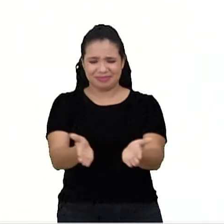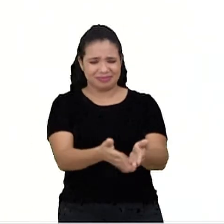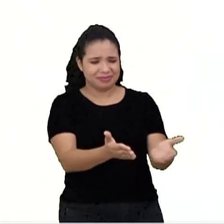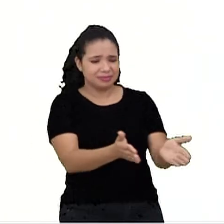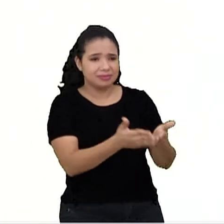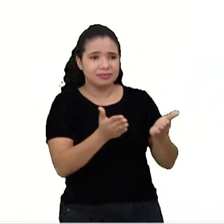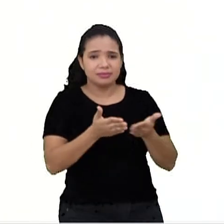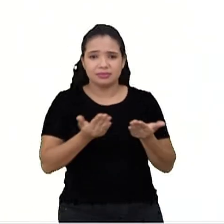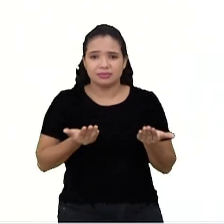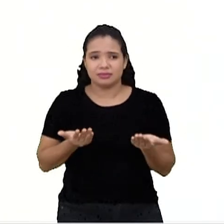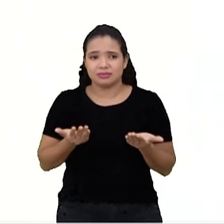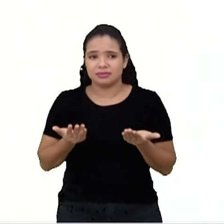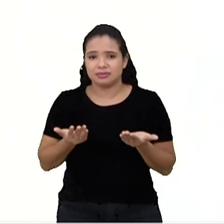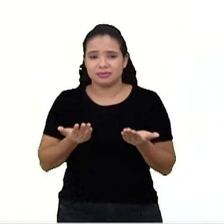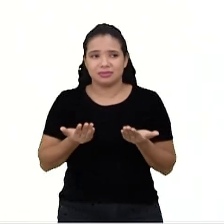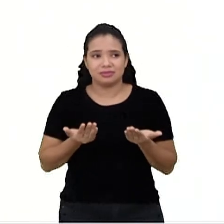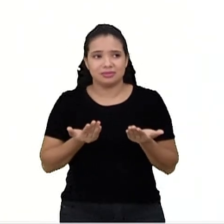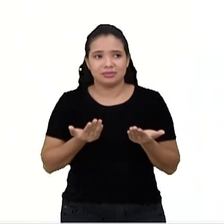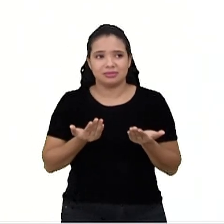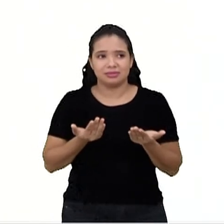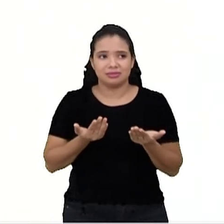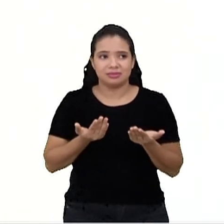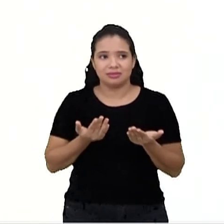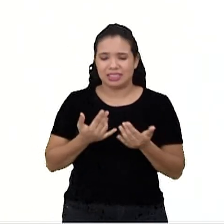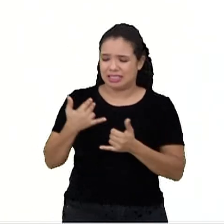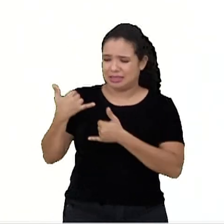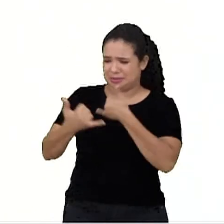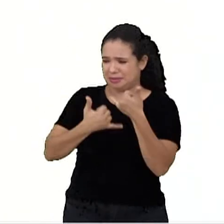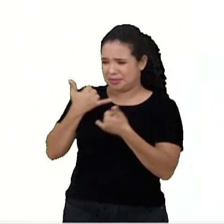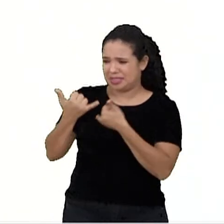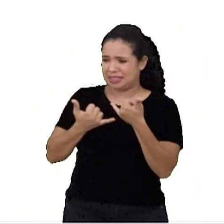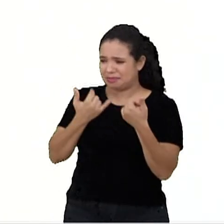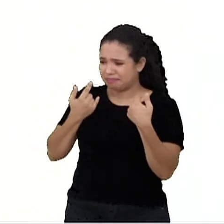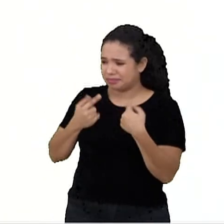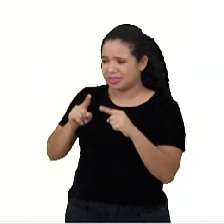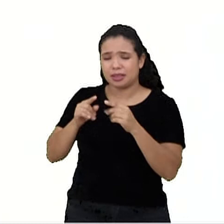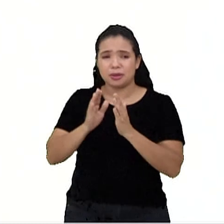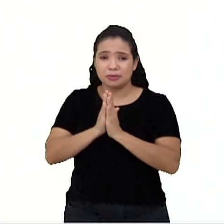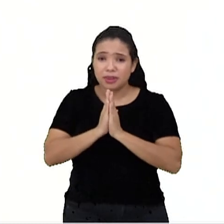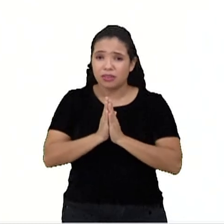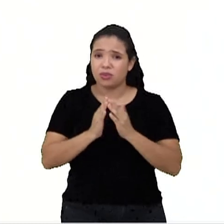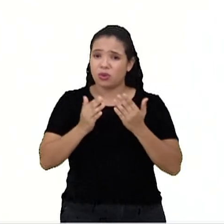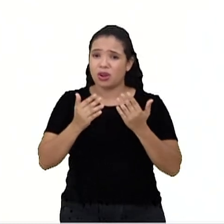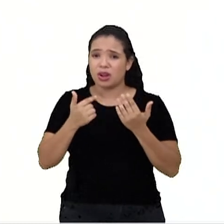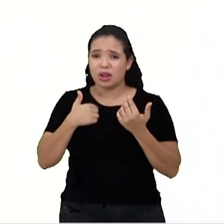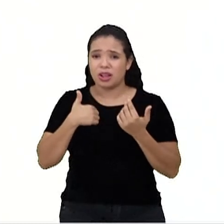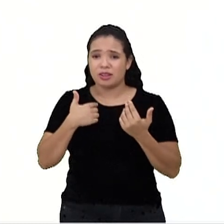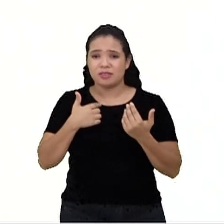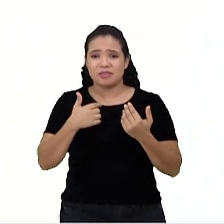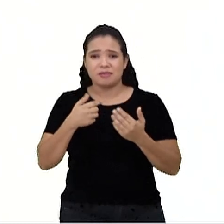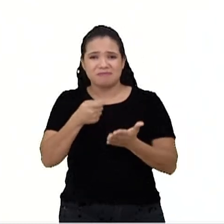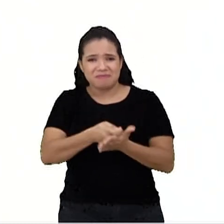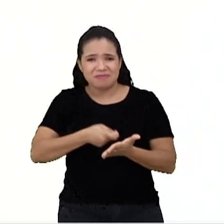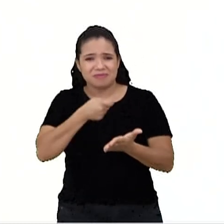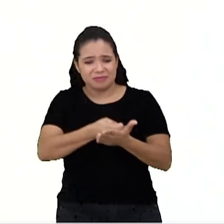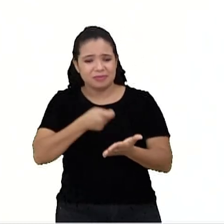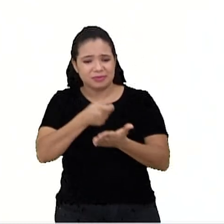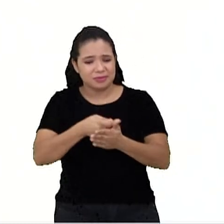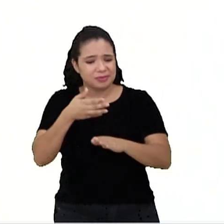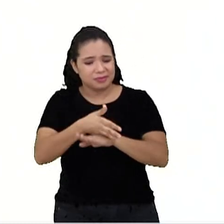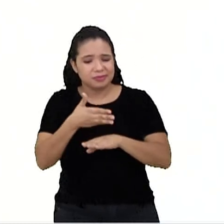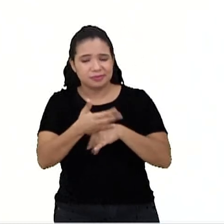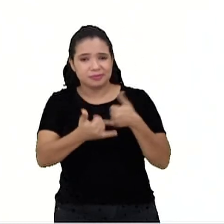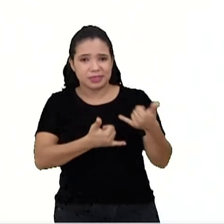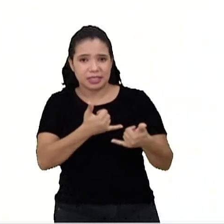Vi. Não insista nessas brincadeiras, por favor, não insista. Está indicando o que também?